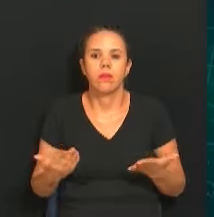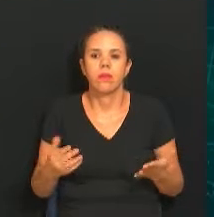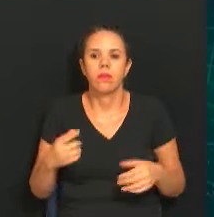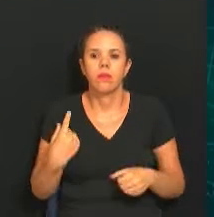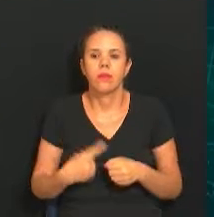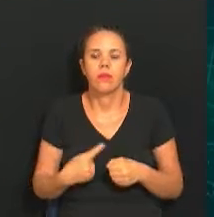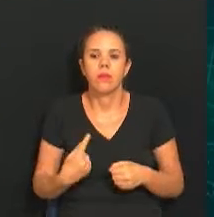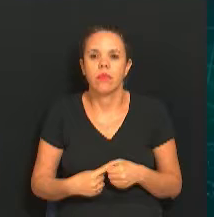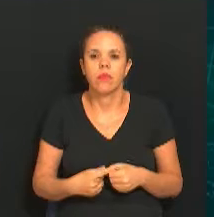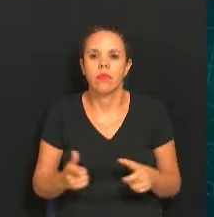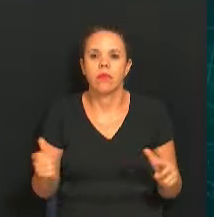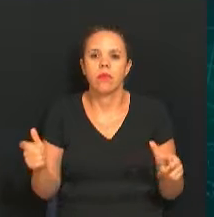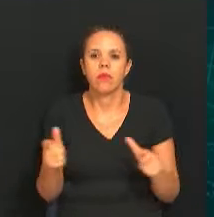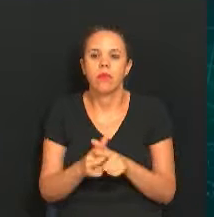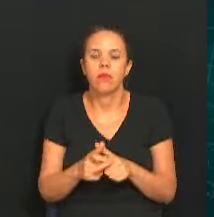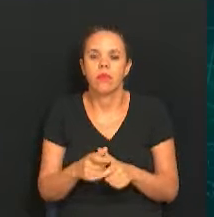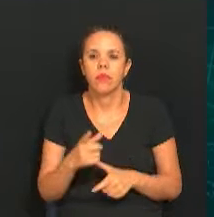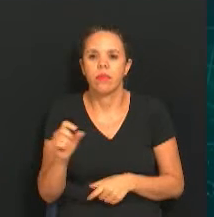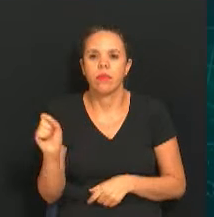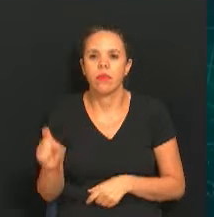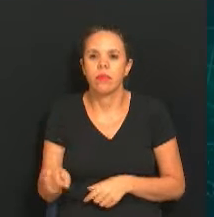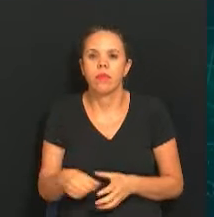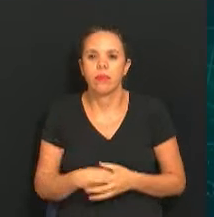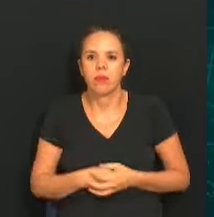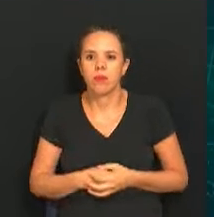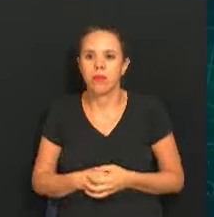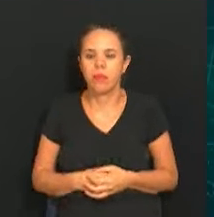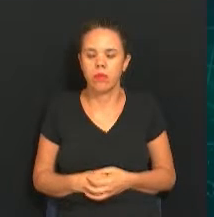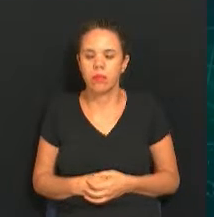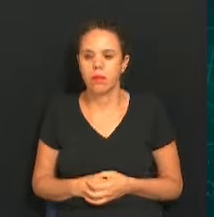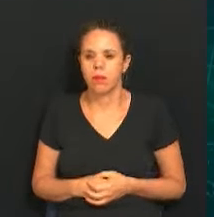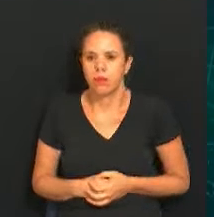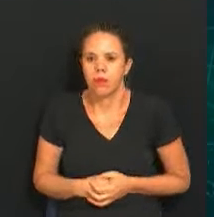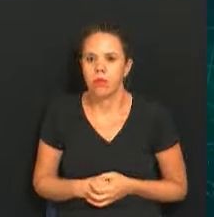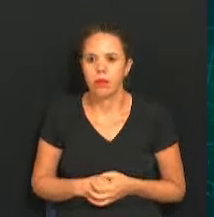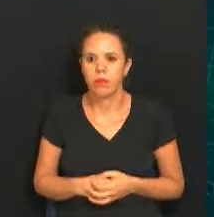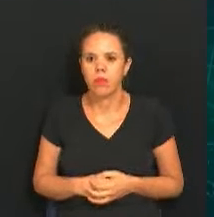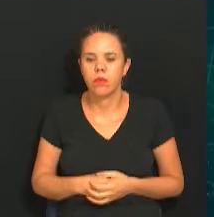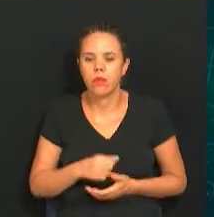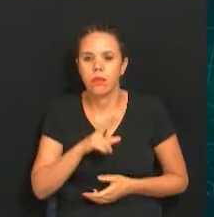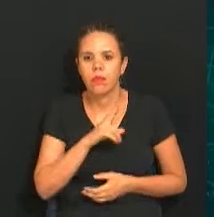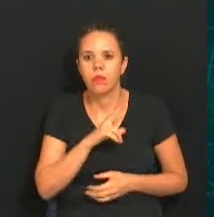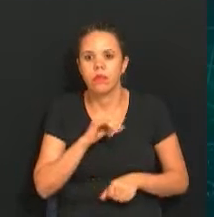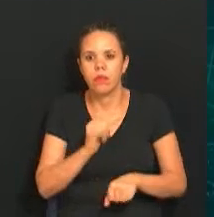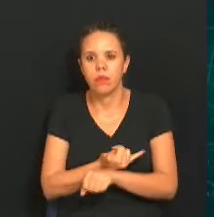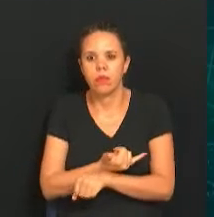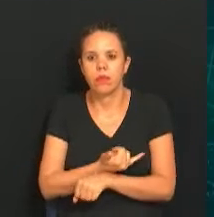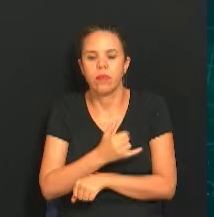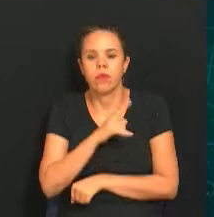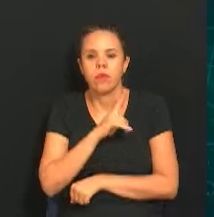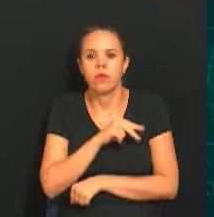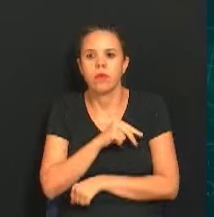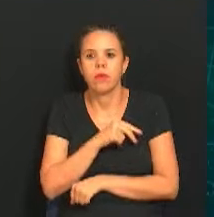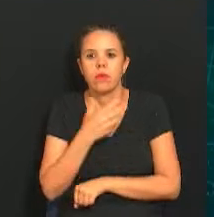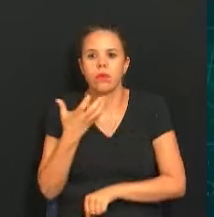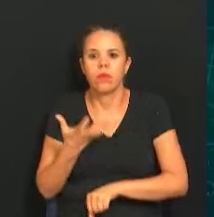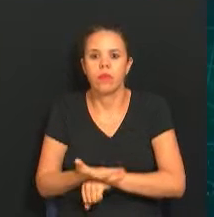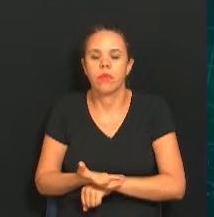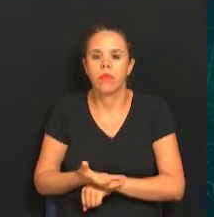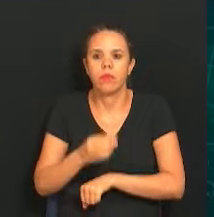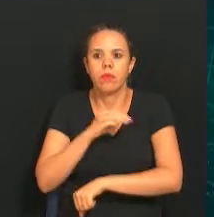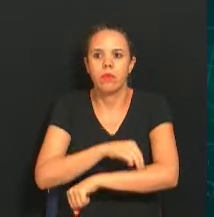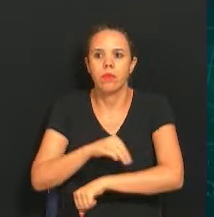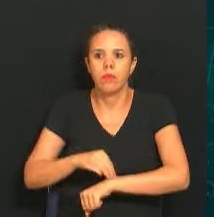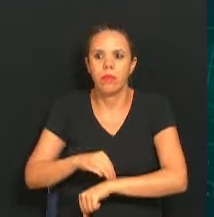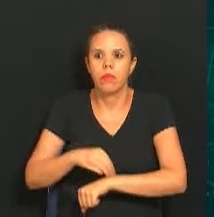municípios com menos de 10 Mil casos da cop-19 desde o início da pandemia tão Jaguariúna Artur Nogueira Nova